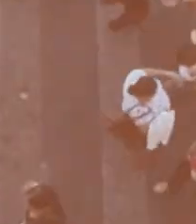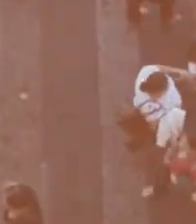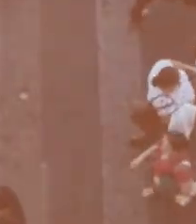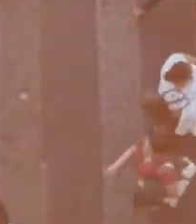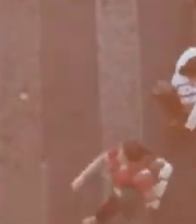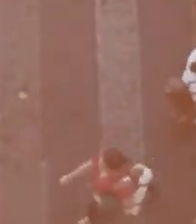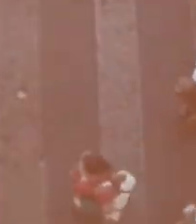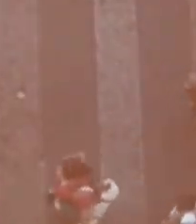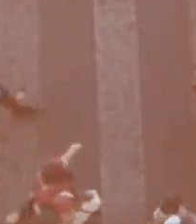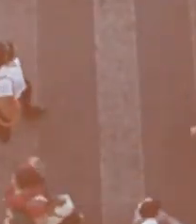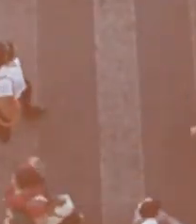ah